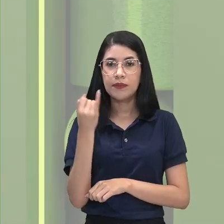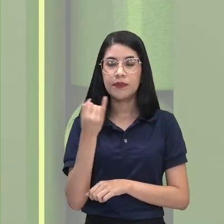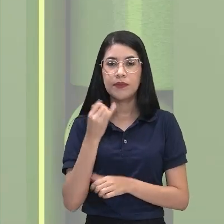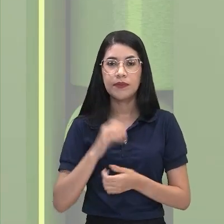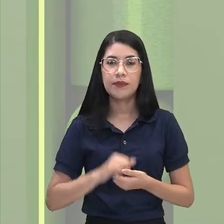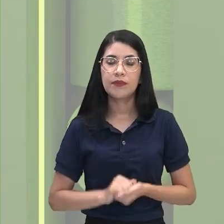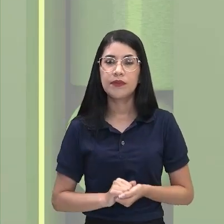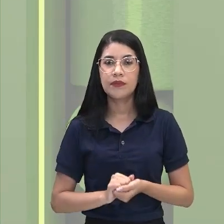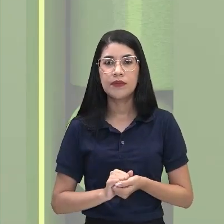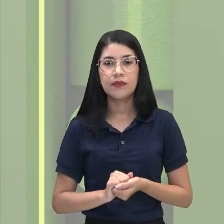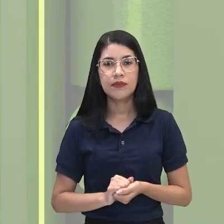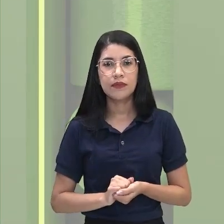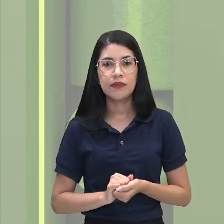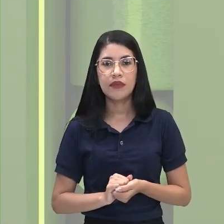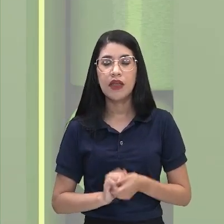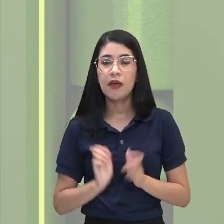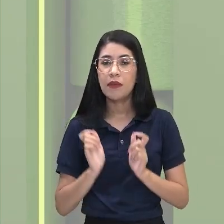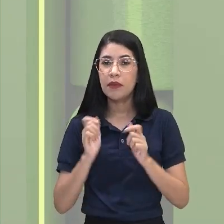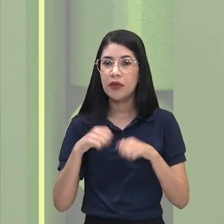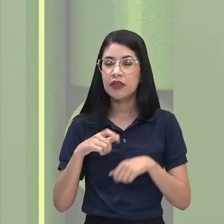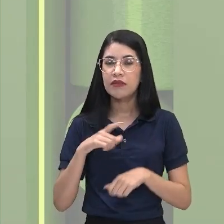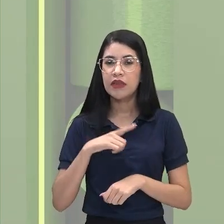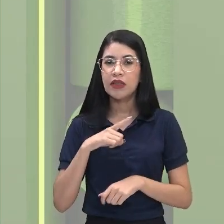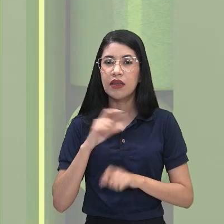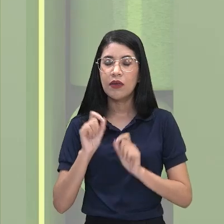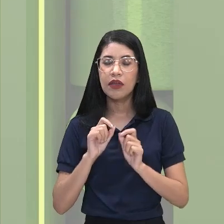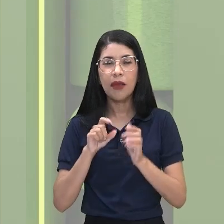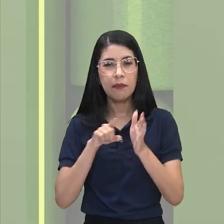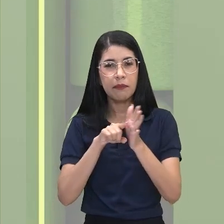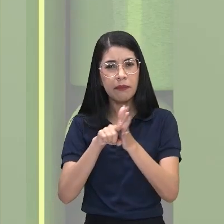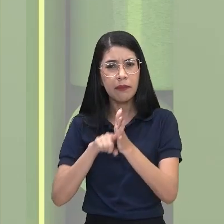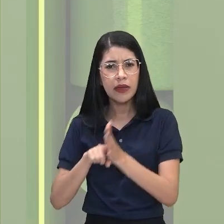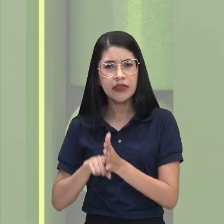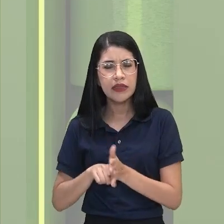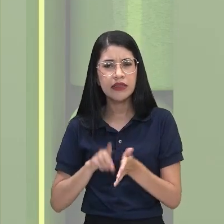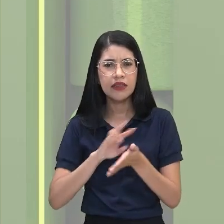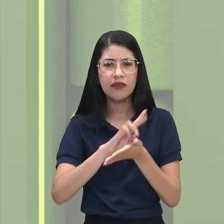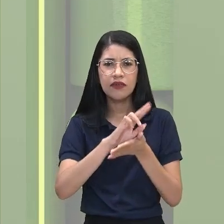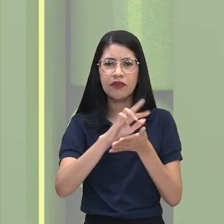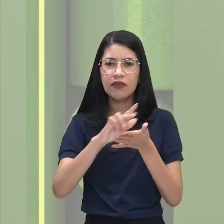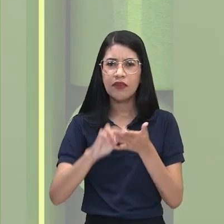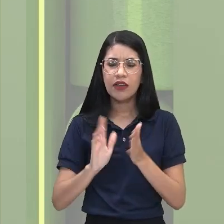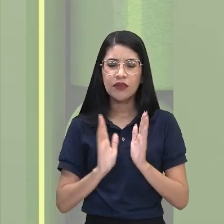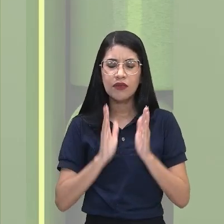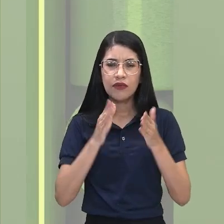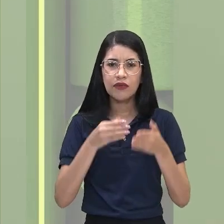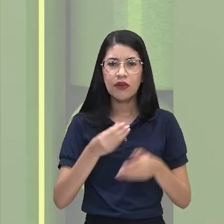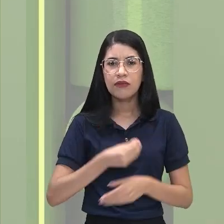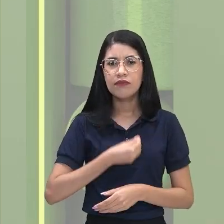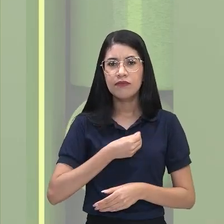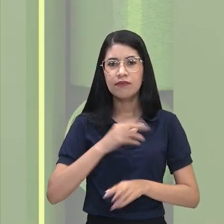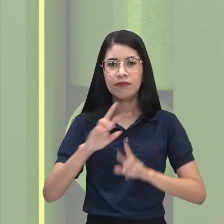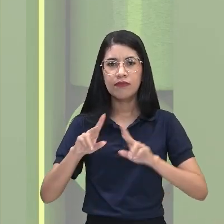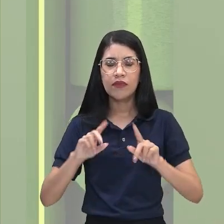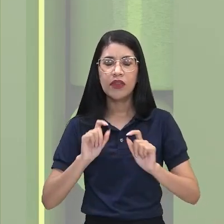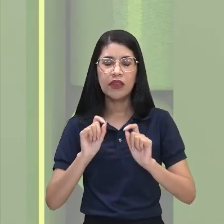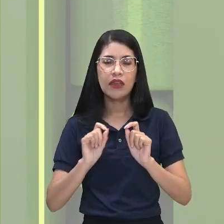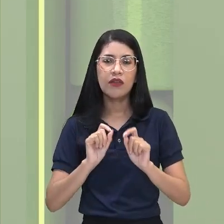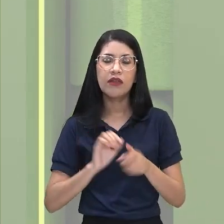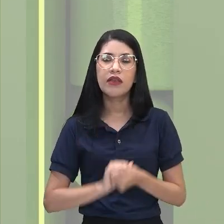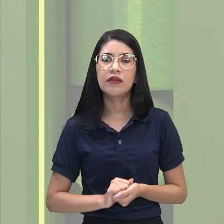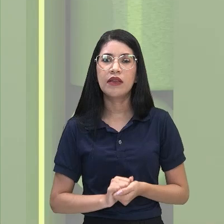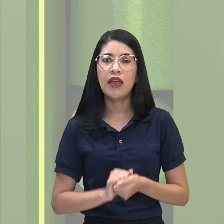fundamental para ter todos os estudos a respeito dos seres vivos, que era a presença,